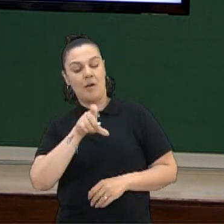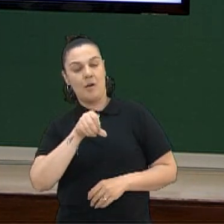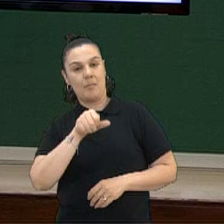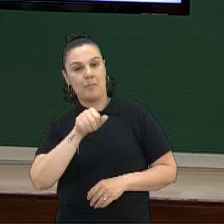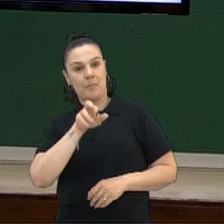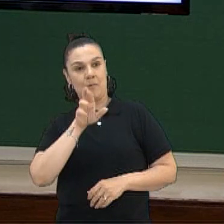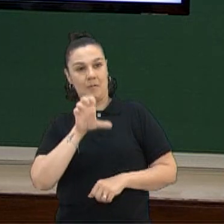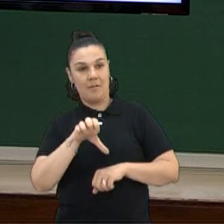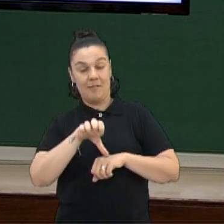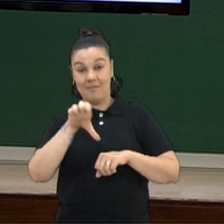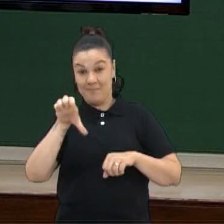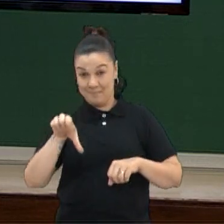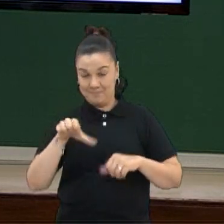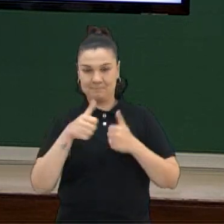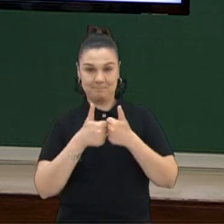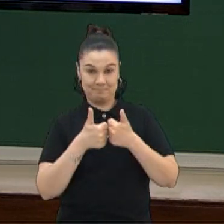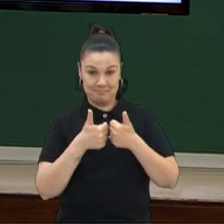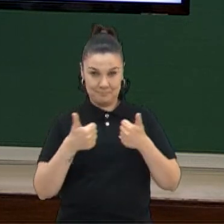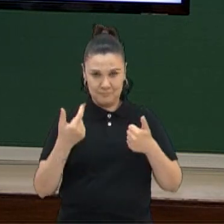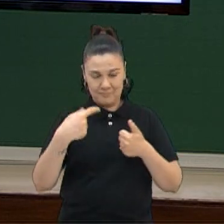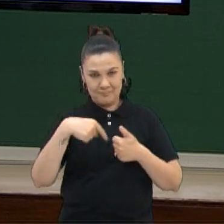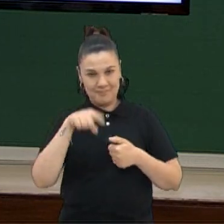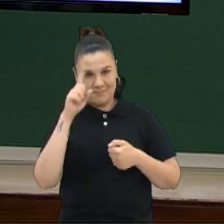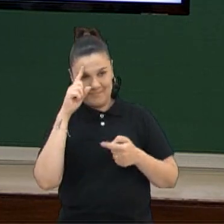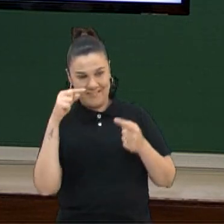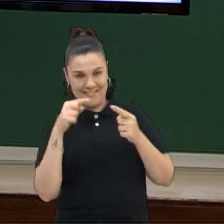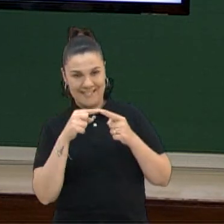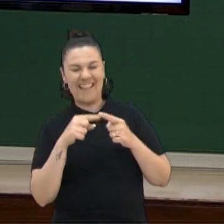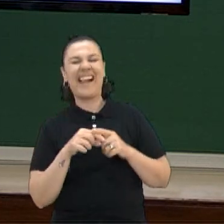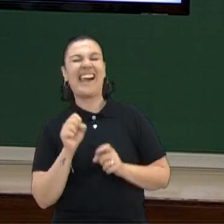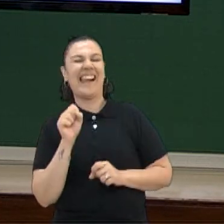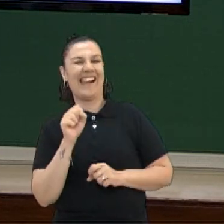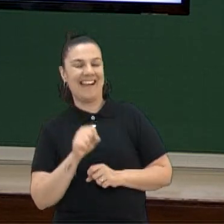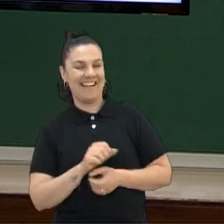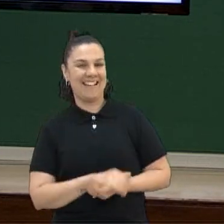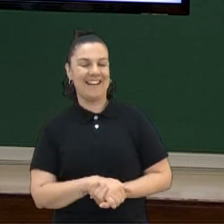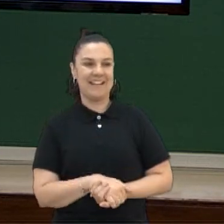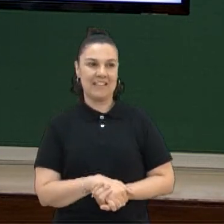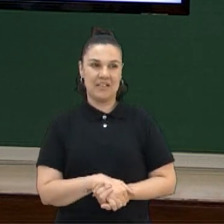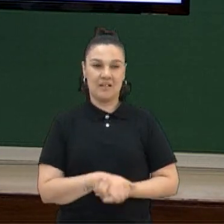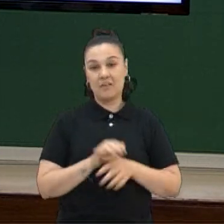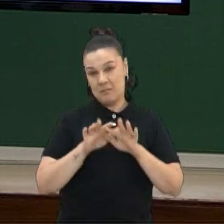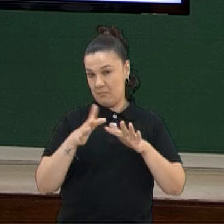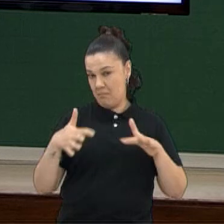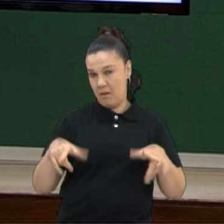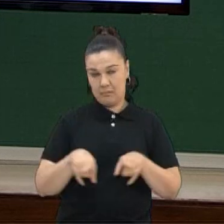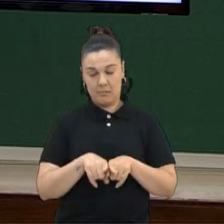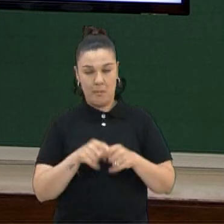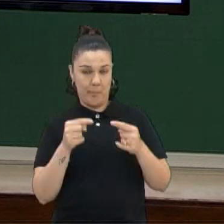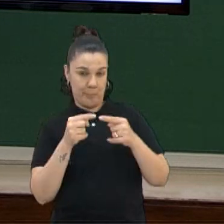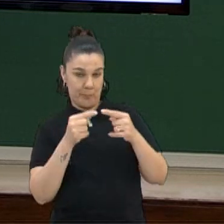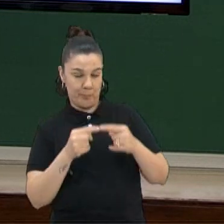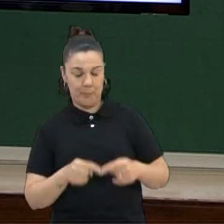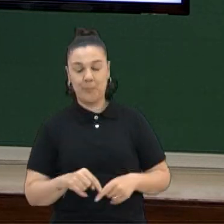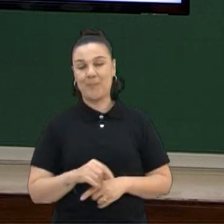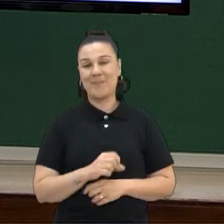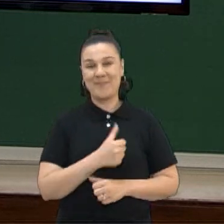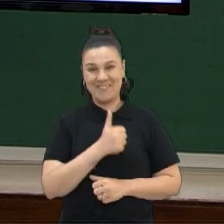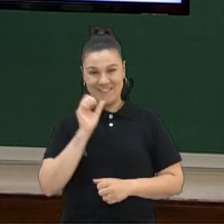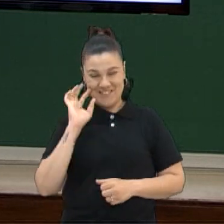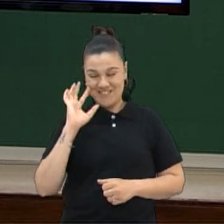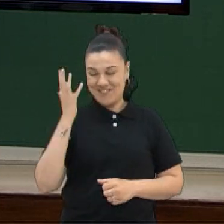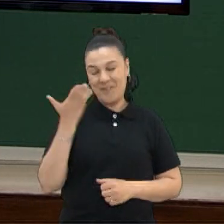então apolar, só para rimar. Ah, fala mar também, só para rimar mesmo, né? Show de bola,